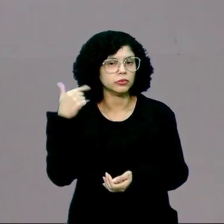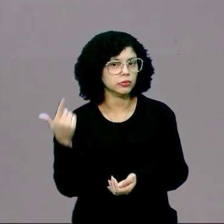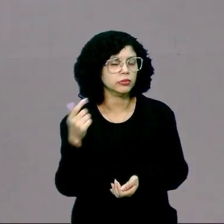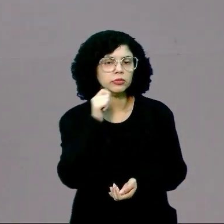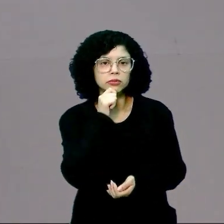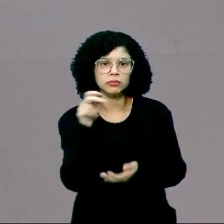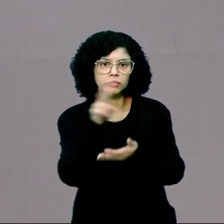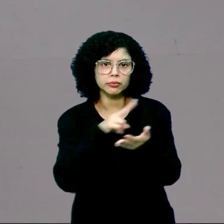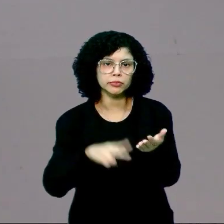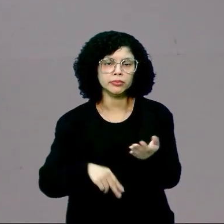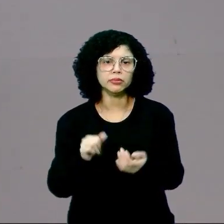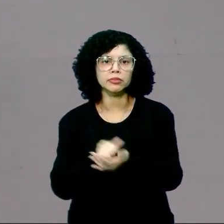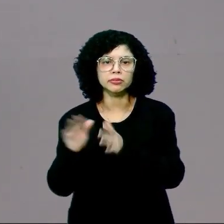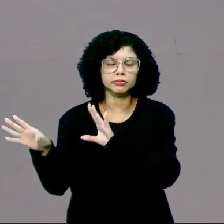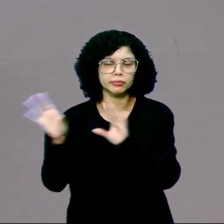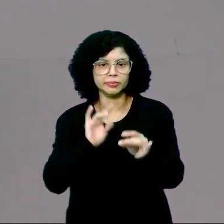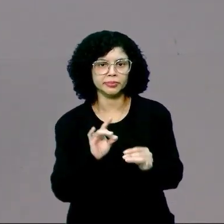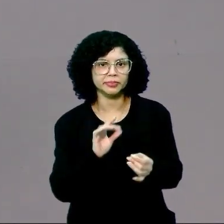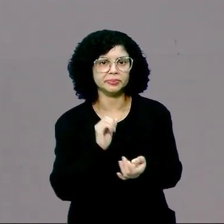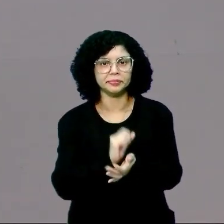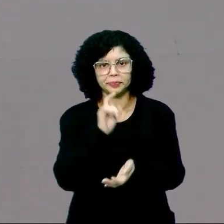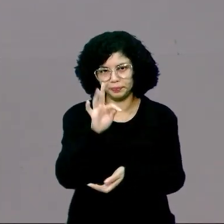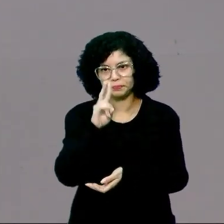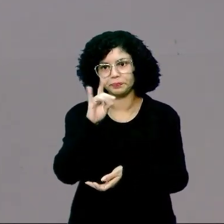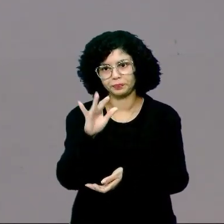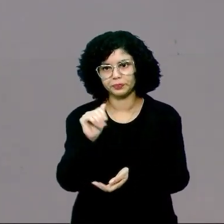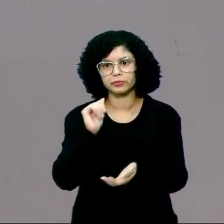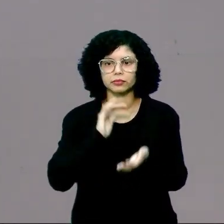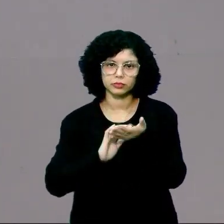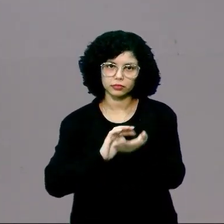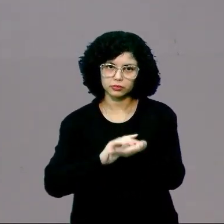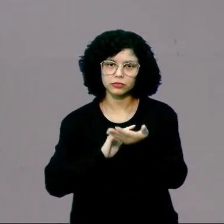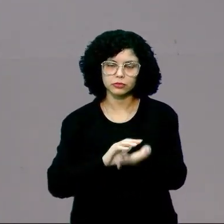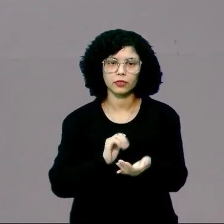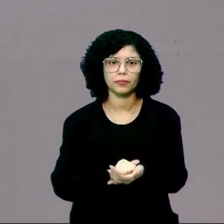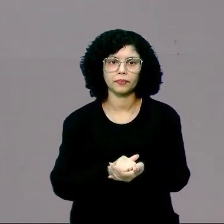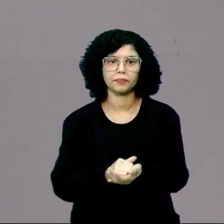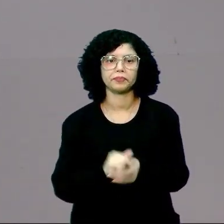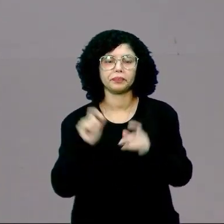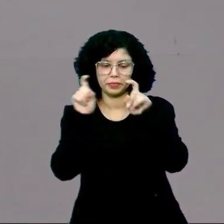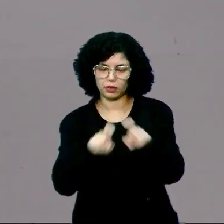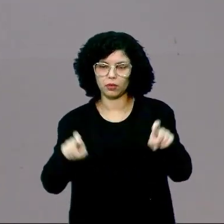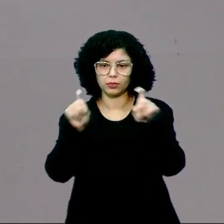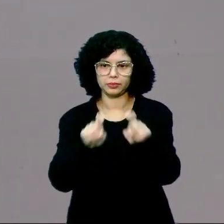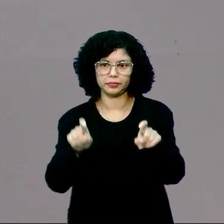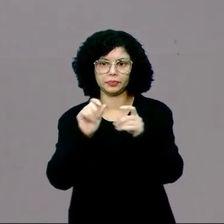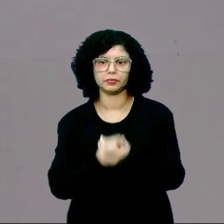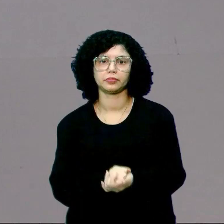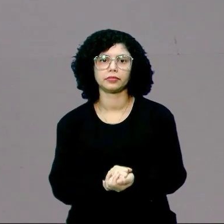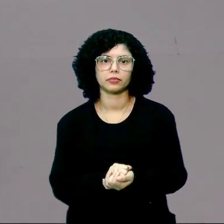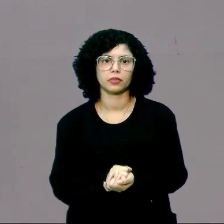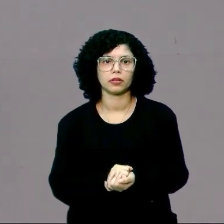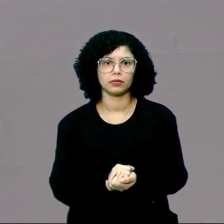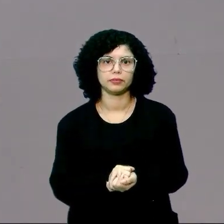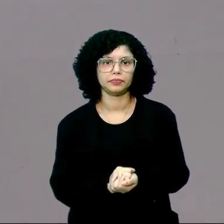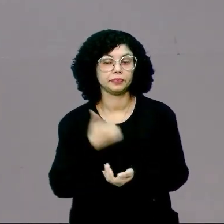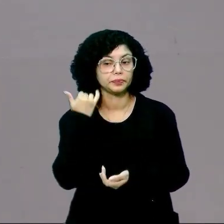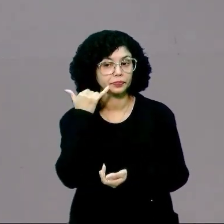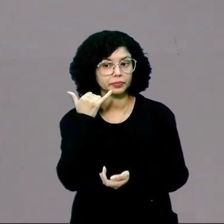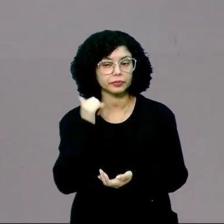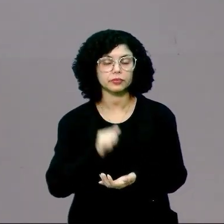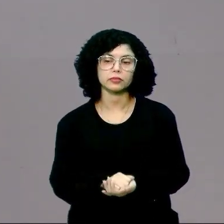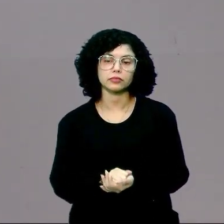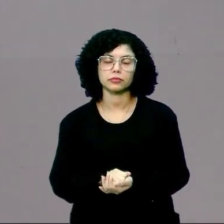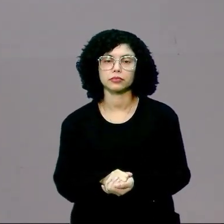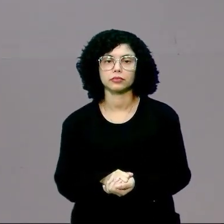aqueles que a gente lê através dos dispositivos digitais, né, através do computador, através do